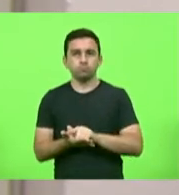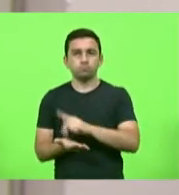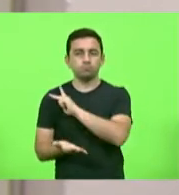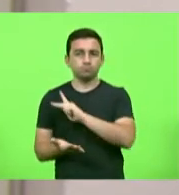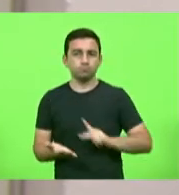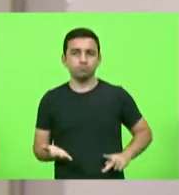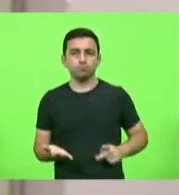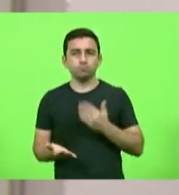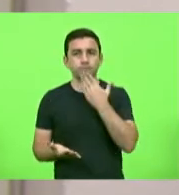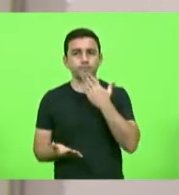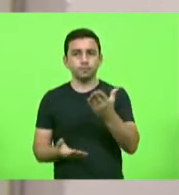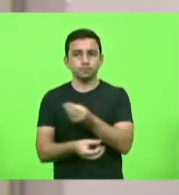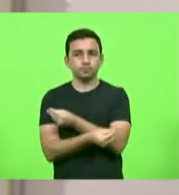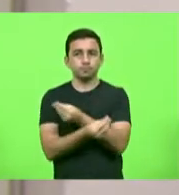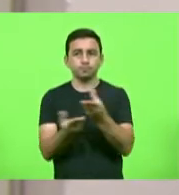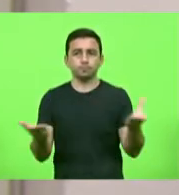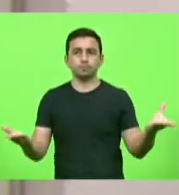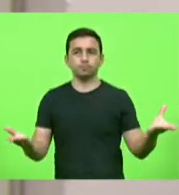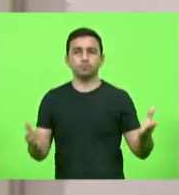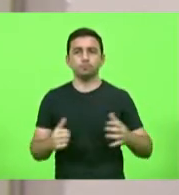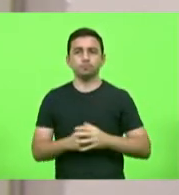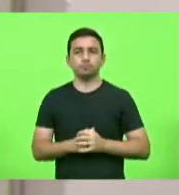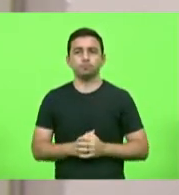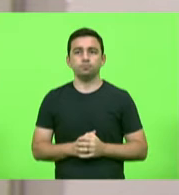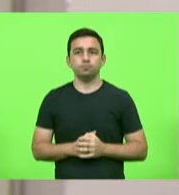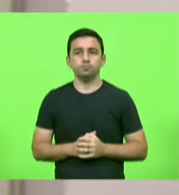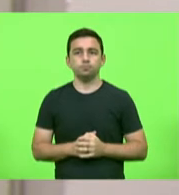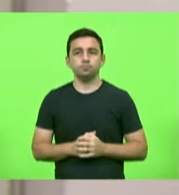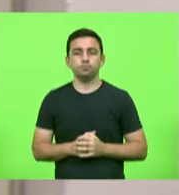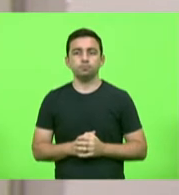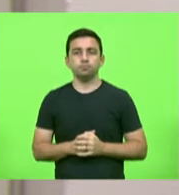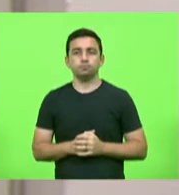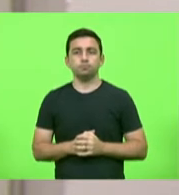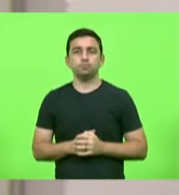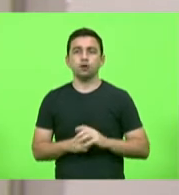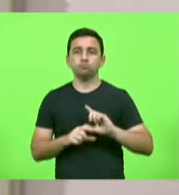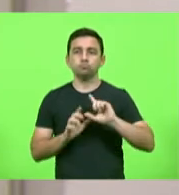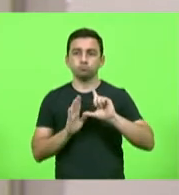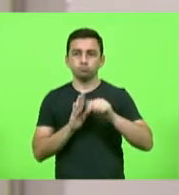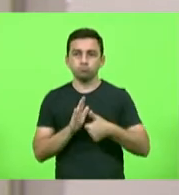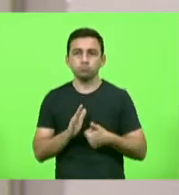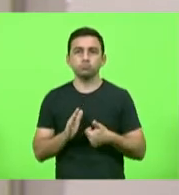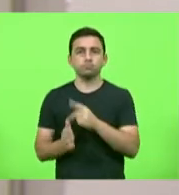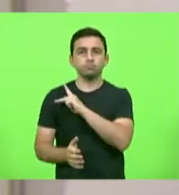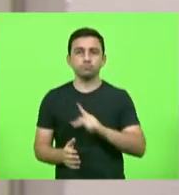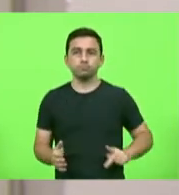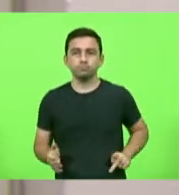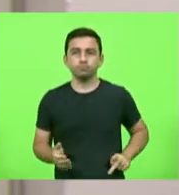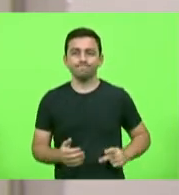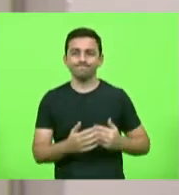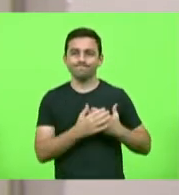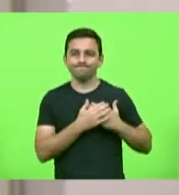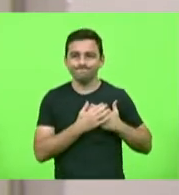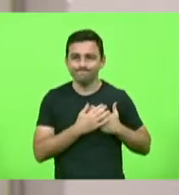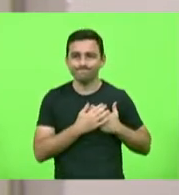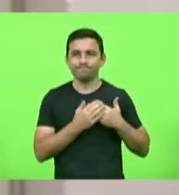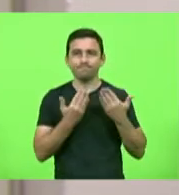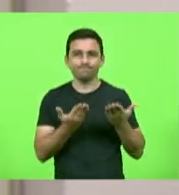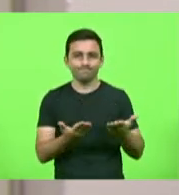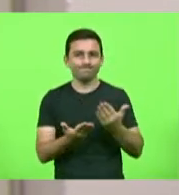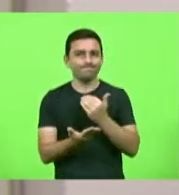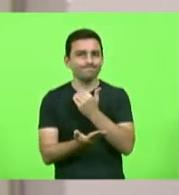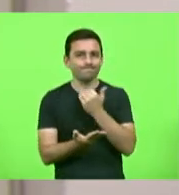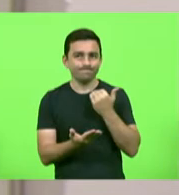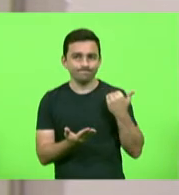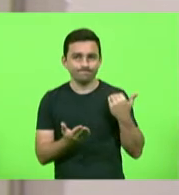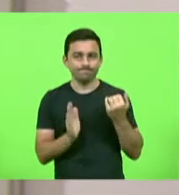O senhor presidente solicitou que se procedesse à distribuição. Momento seguinte, o senhor presidente Compesar fez o registro do falecimento